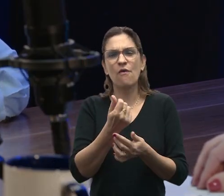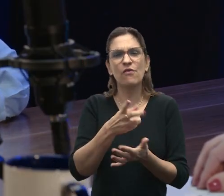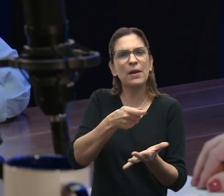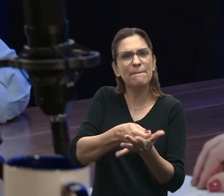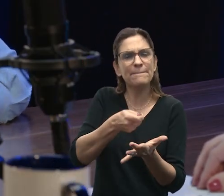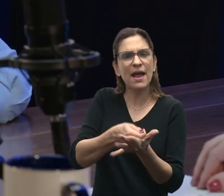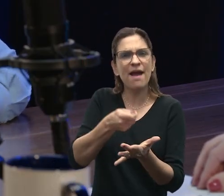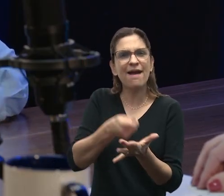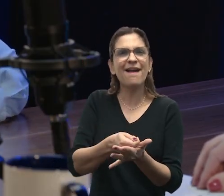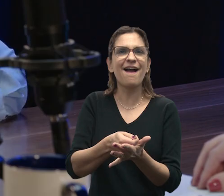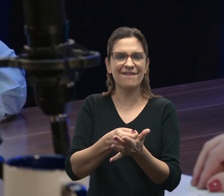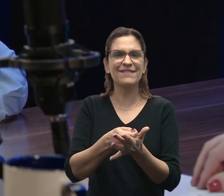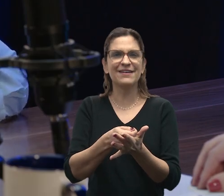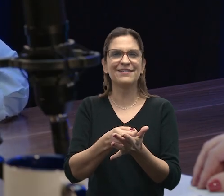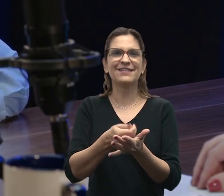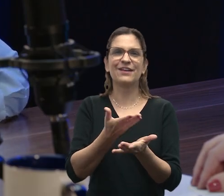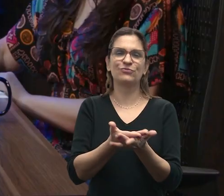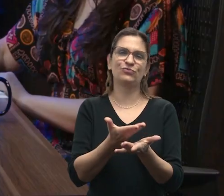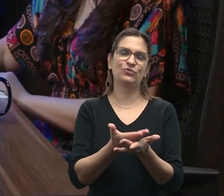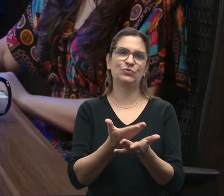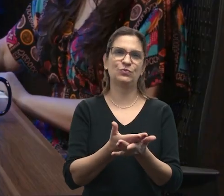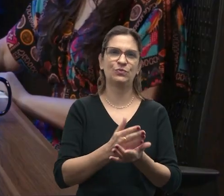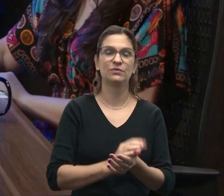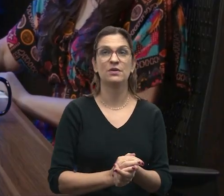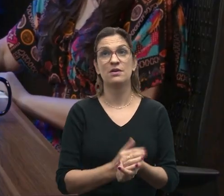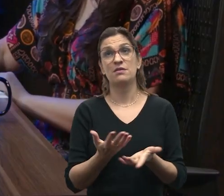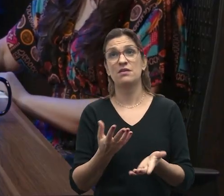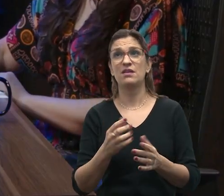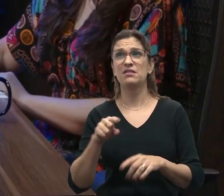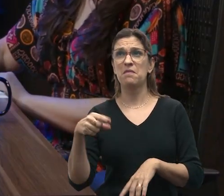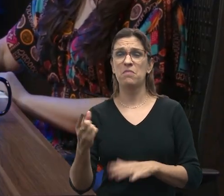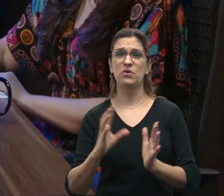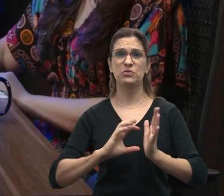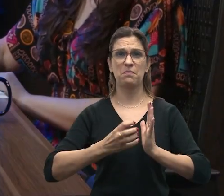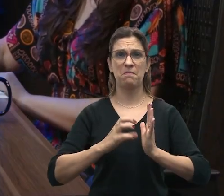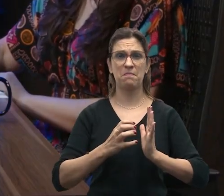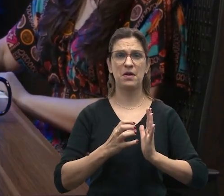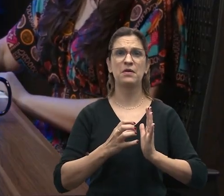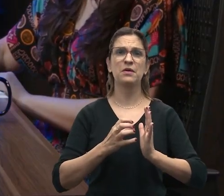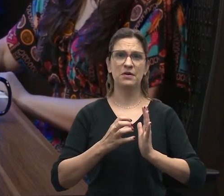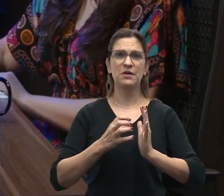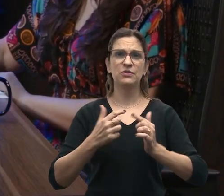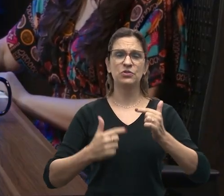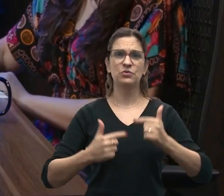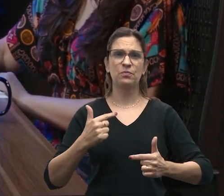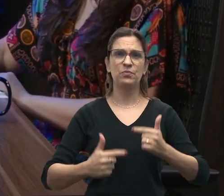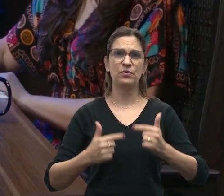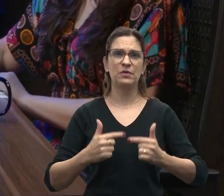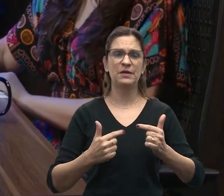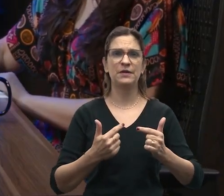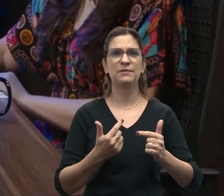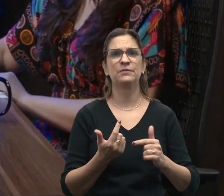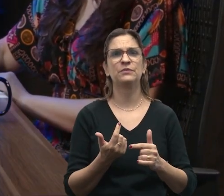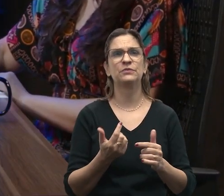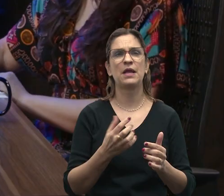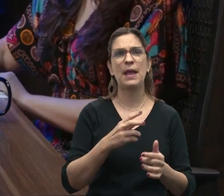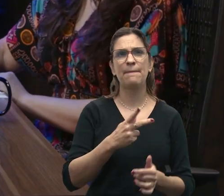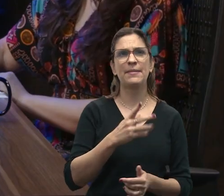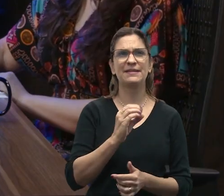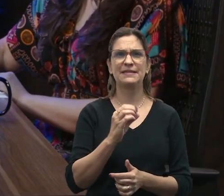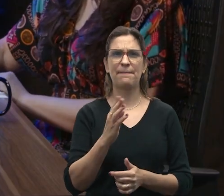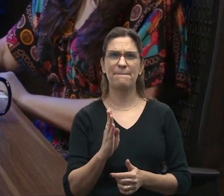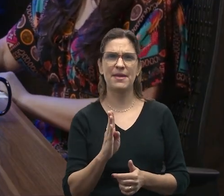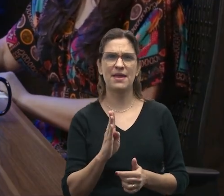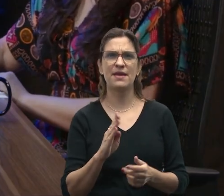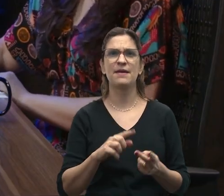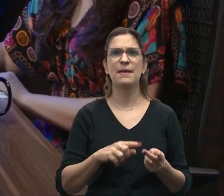tal. E isso me levou para os partidos políticos, né? Primeiro para o antigo PCB, PPS e